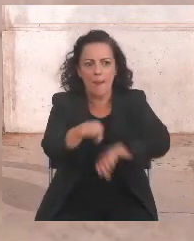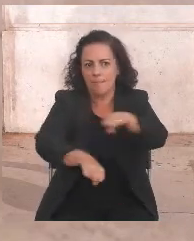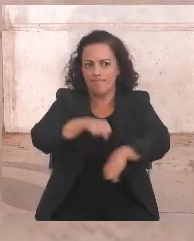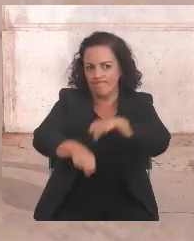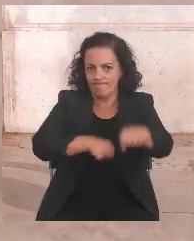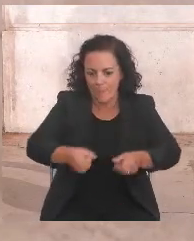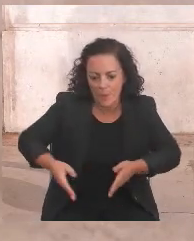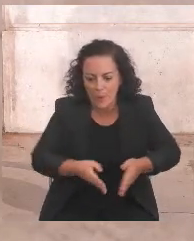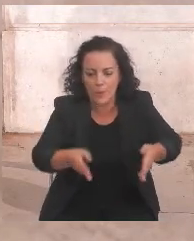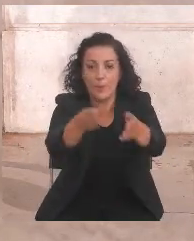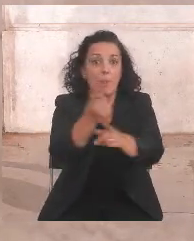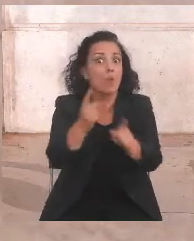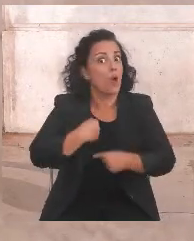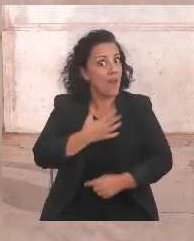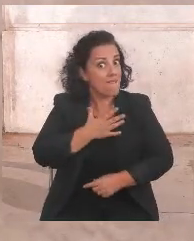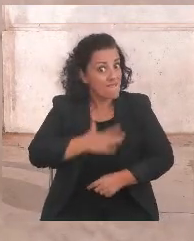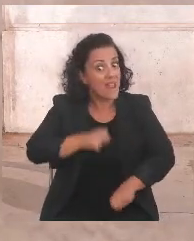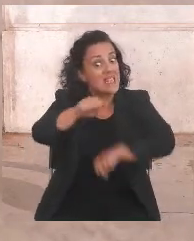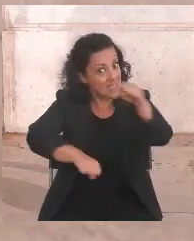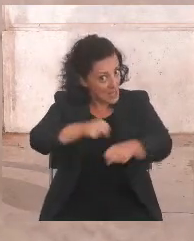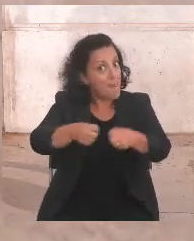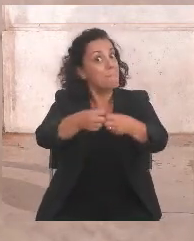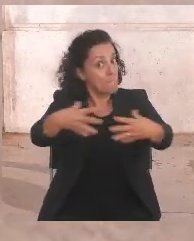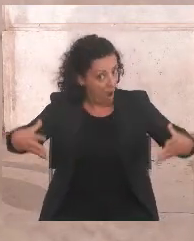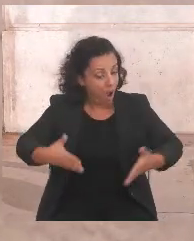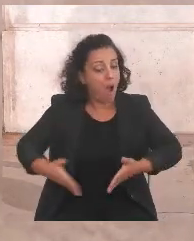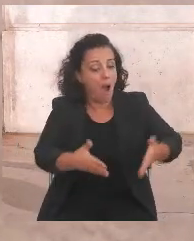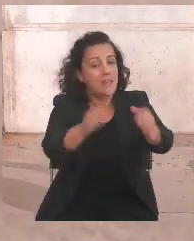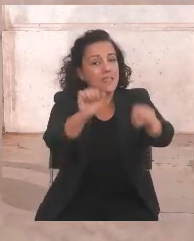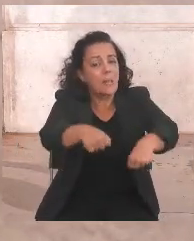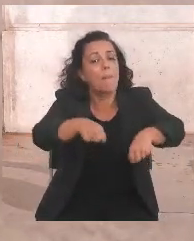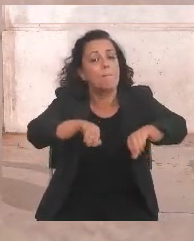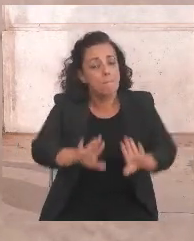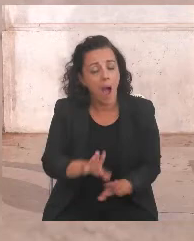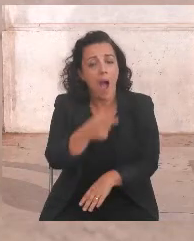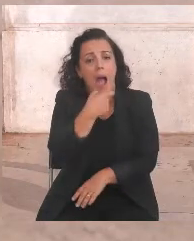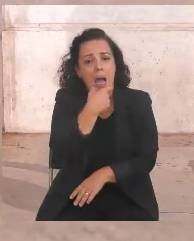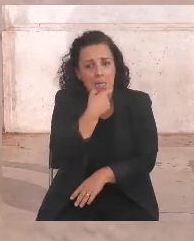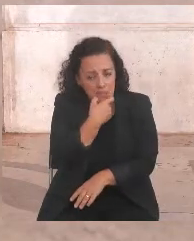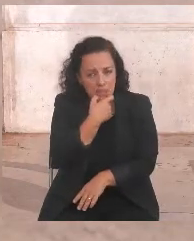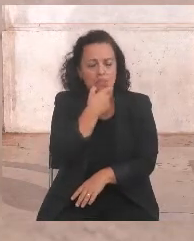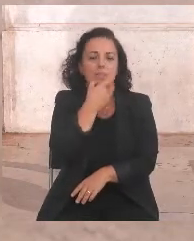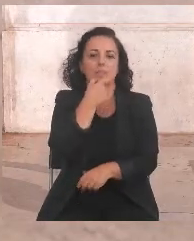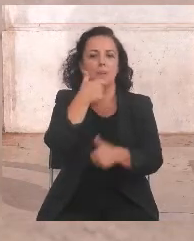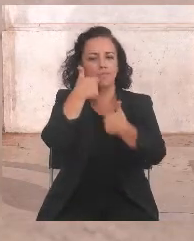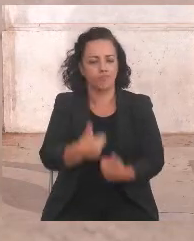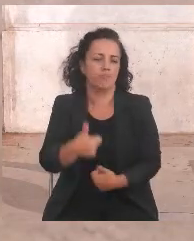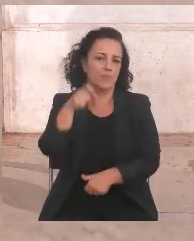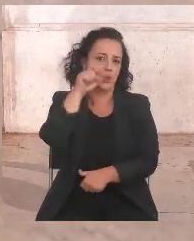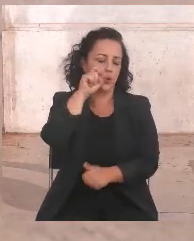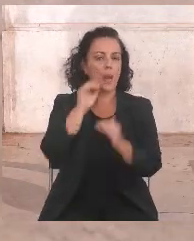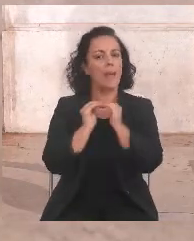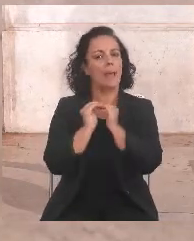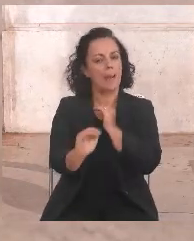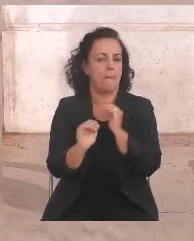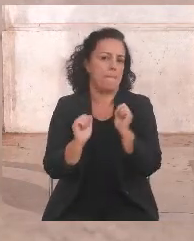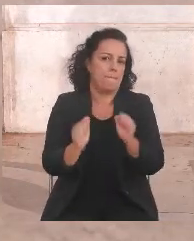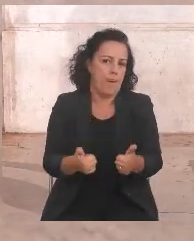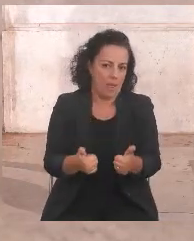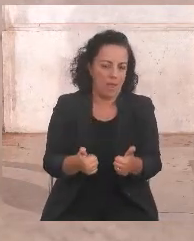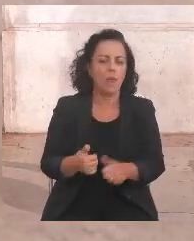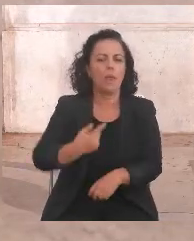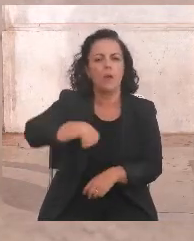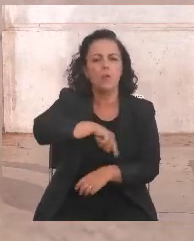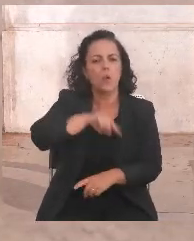nós queremos aumentar a circulação de bicicletas, mas queremos fazê-lo de forma mais segura e equilibrada. O